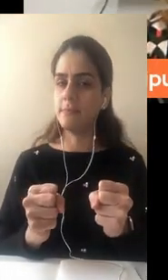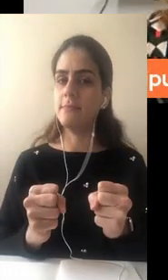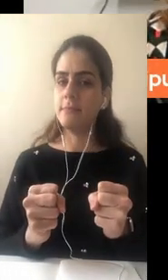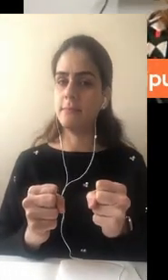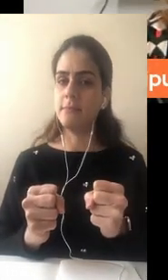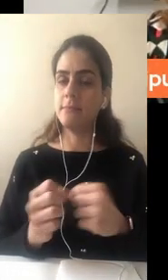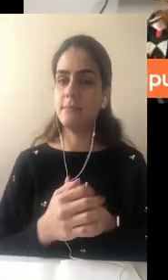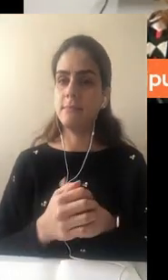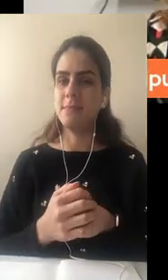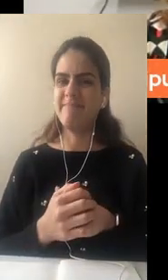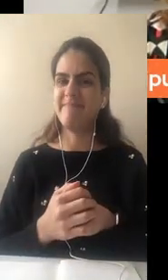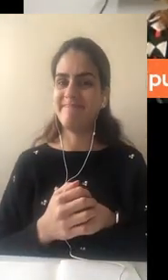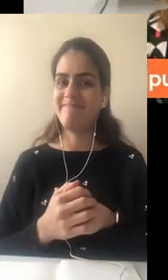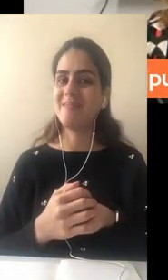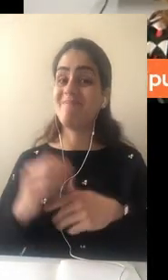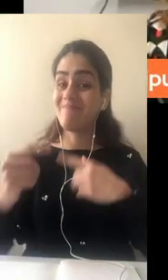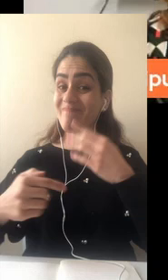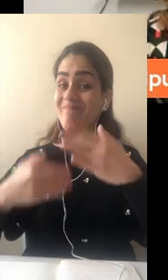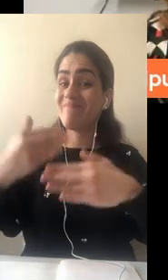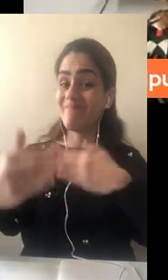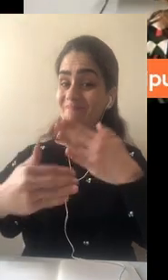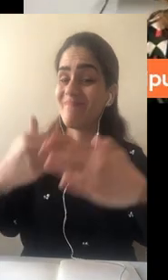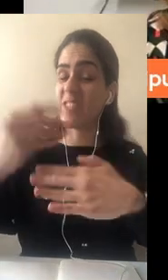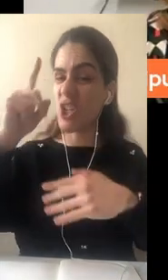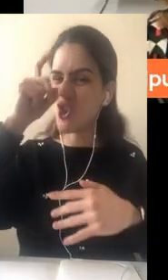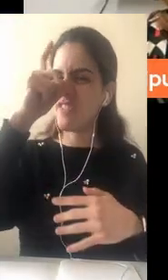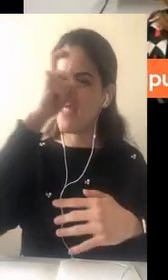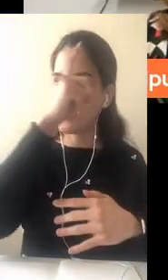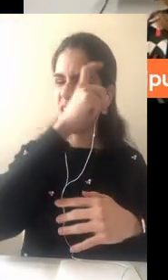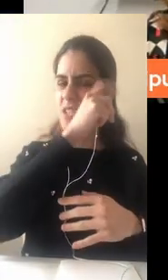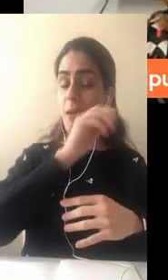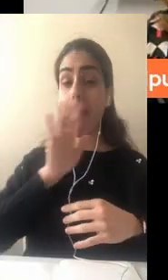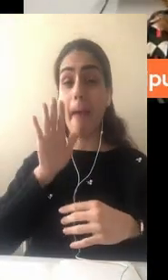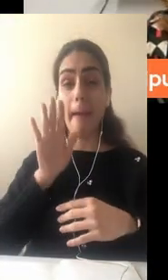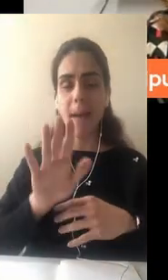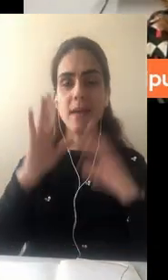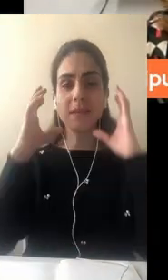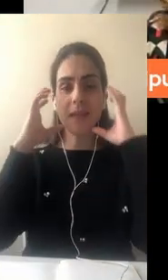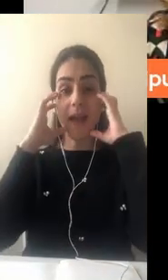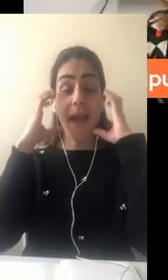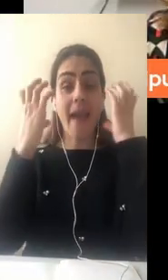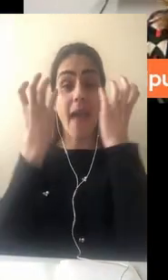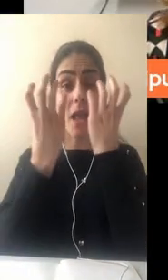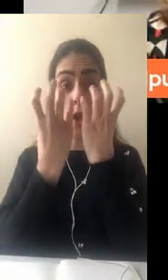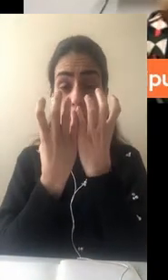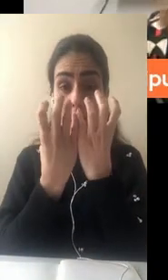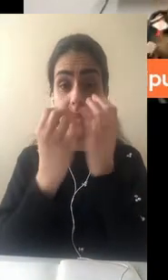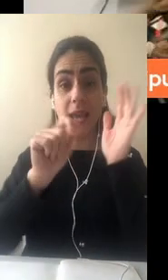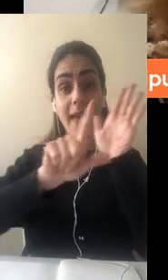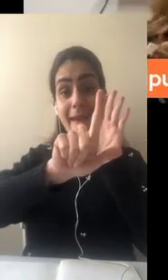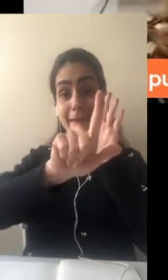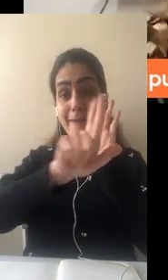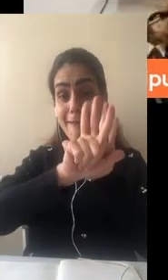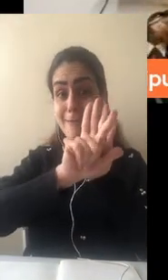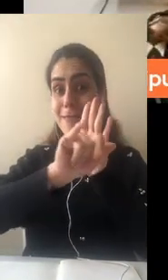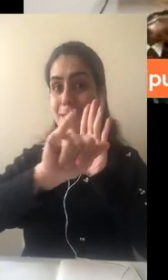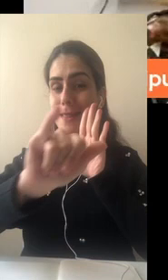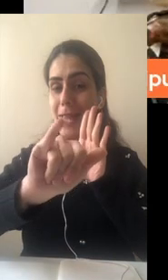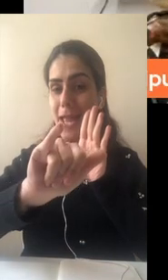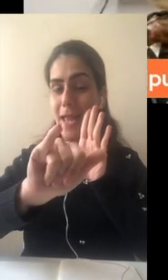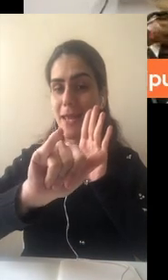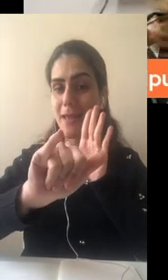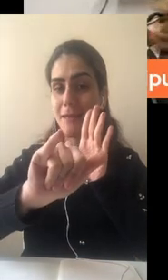embora uhum, isso tenha se tornado, está se tornando cada vez mais difícil. Com uhum. relação ao Halloween, nós não temos uma